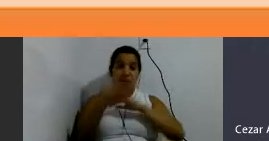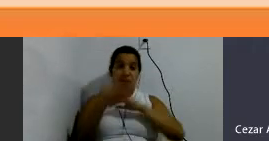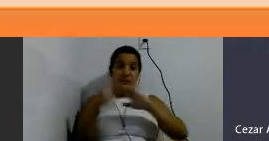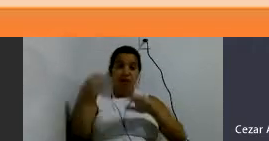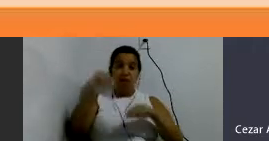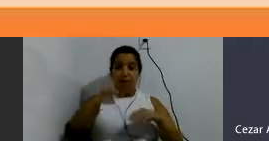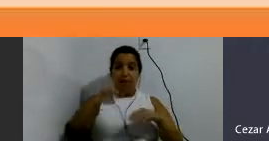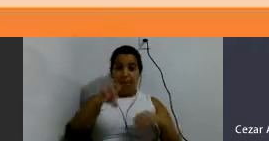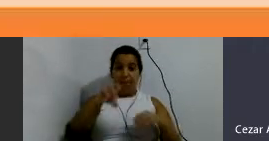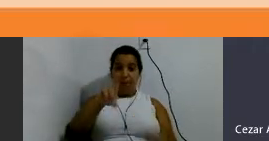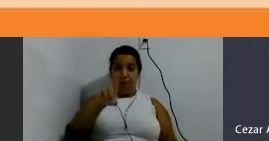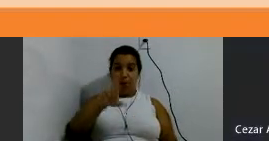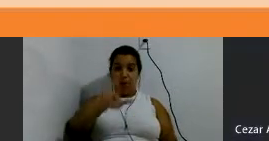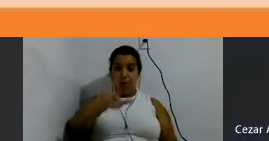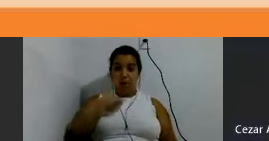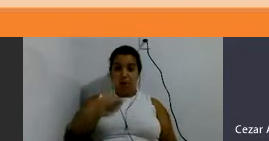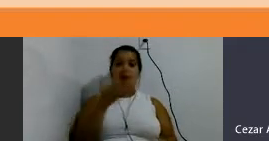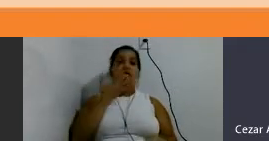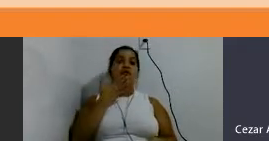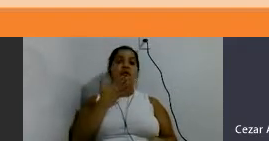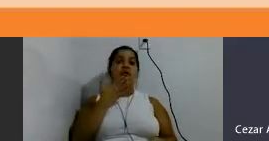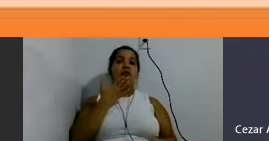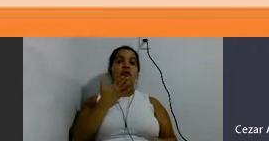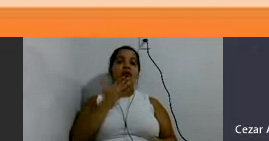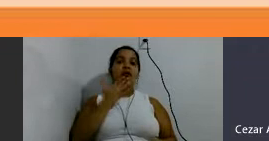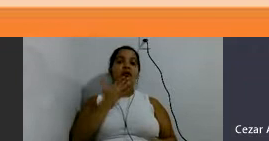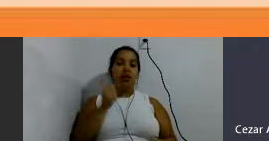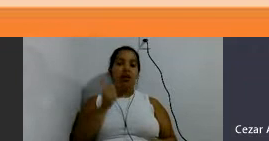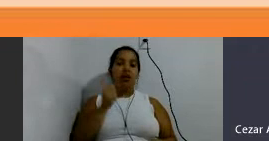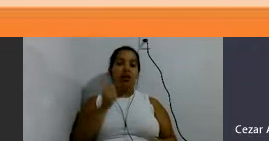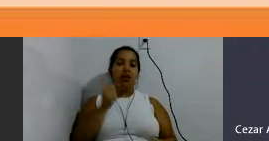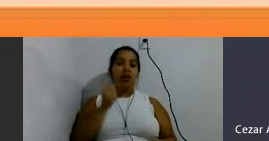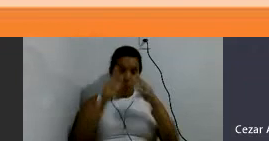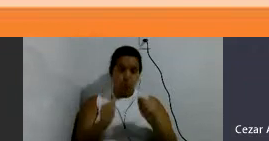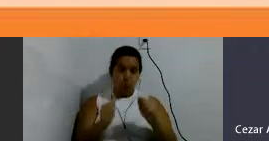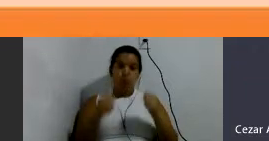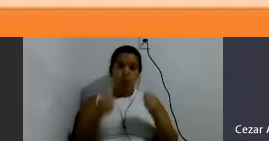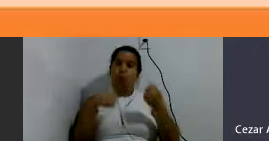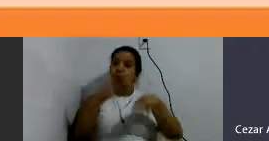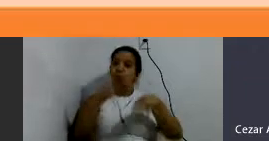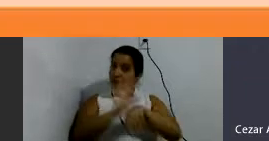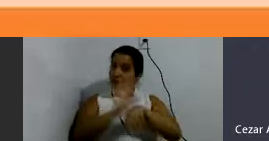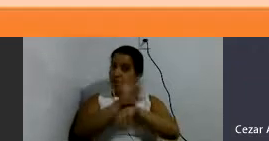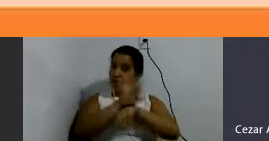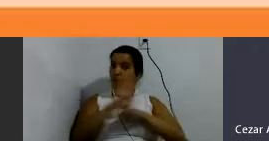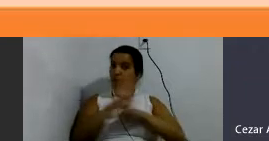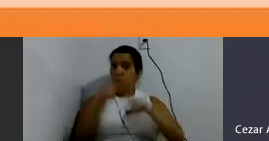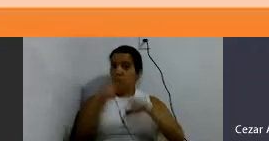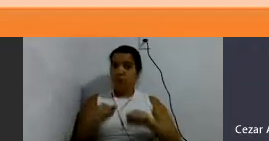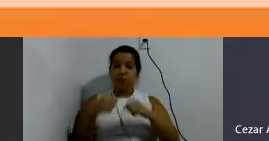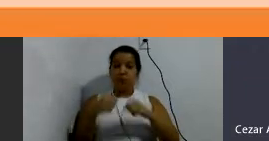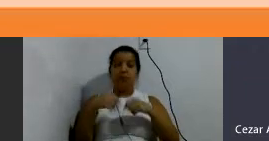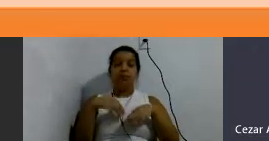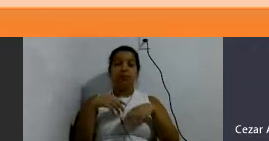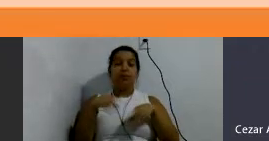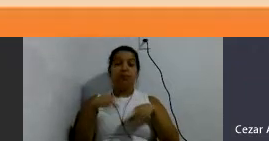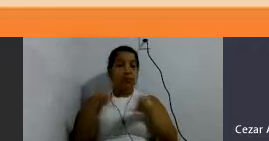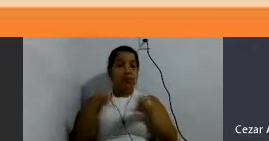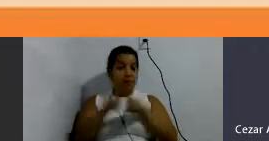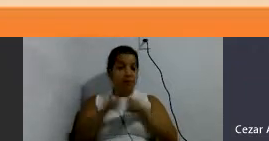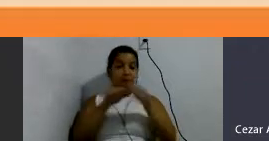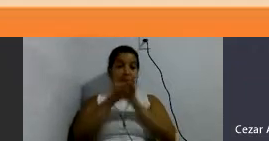óssea corado. Então, a gente vê todas as células que a gente encontra na medula óssea e a gente vai em busca